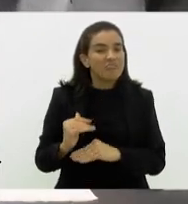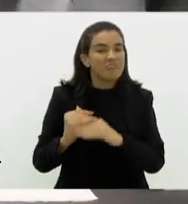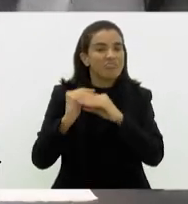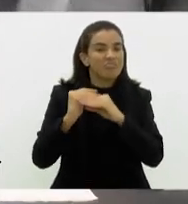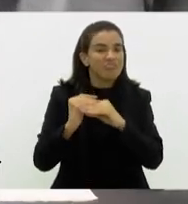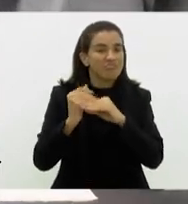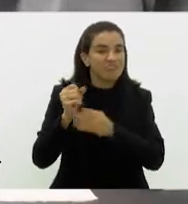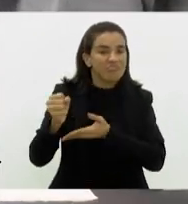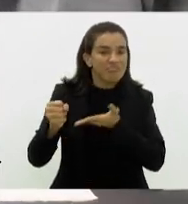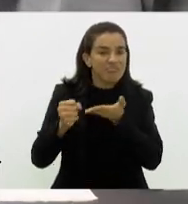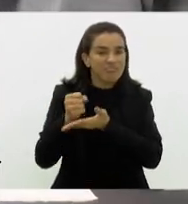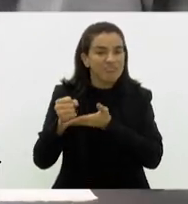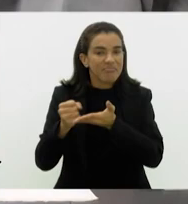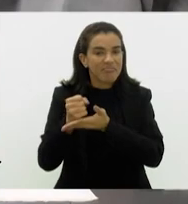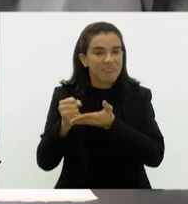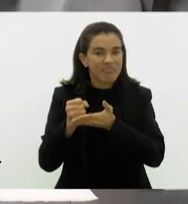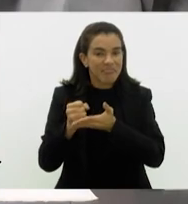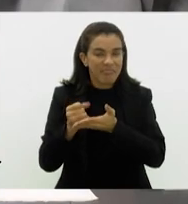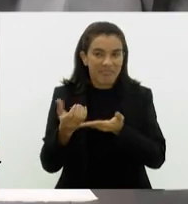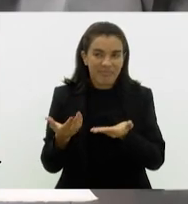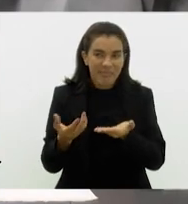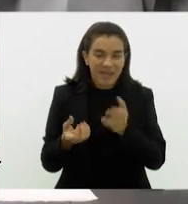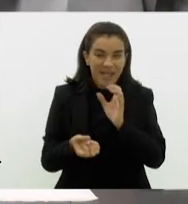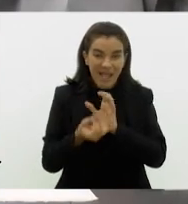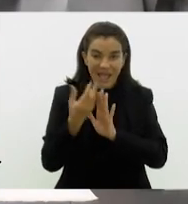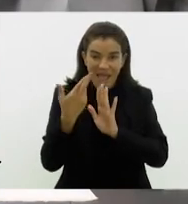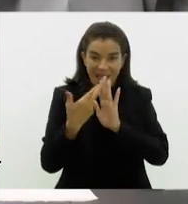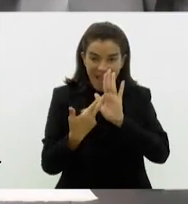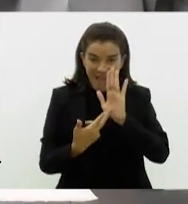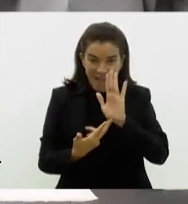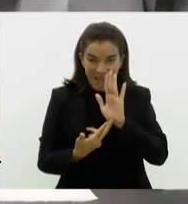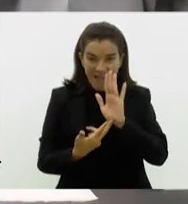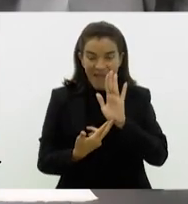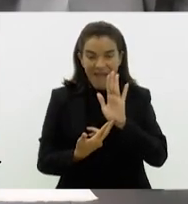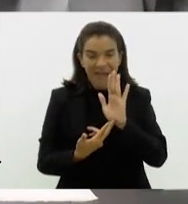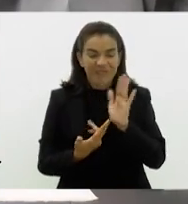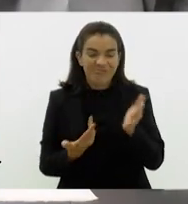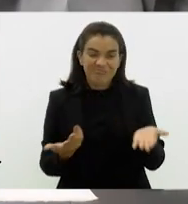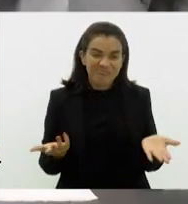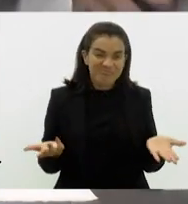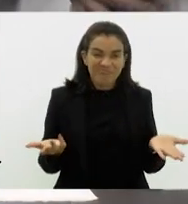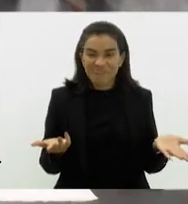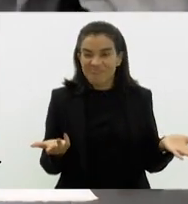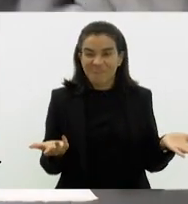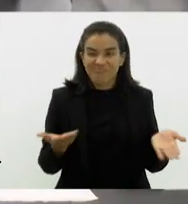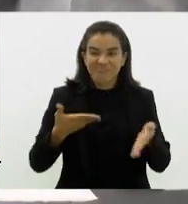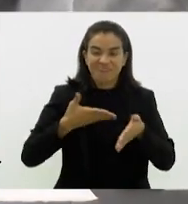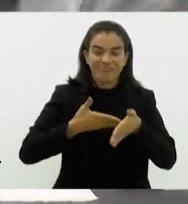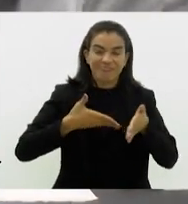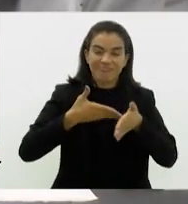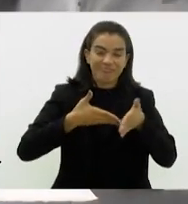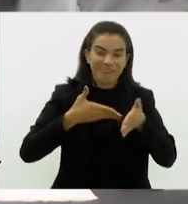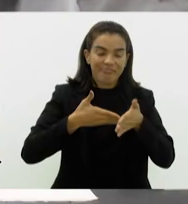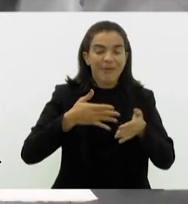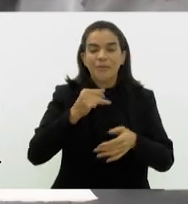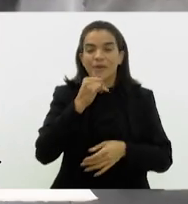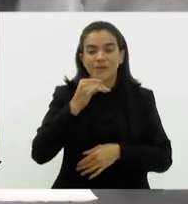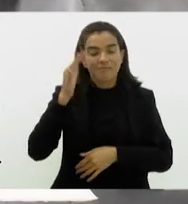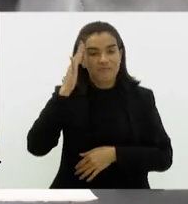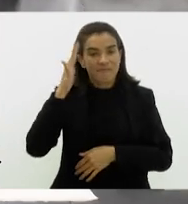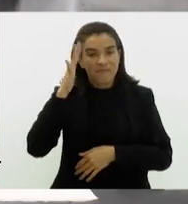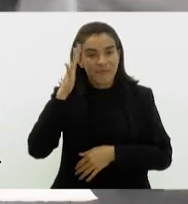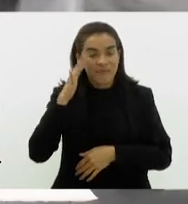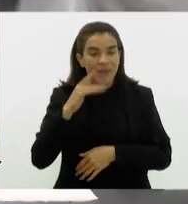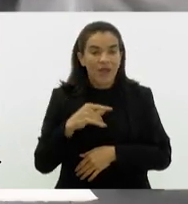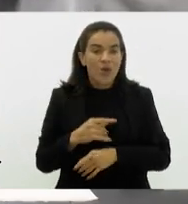essência, se você admite regramento mais restritivo ainda, você acaba impedindo, na hipótese de indicação de